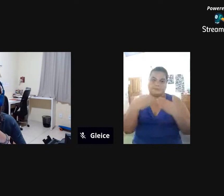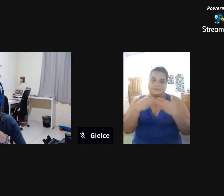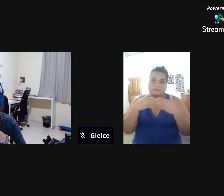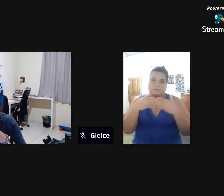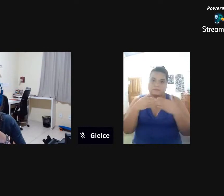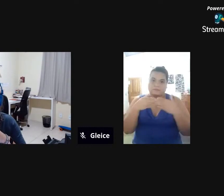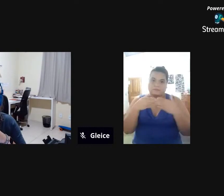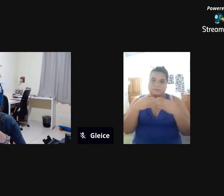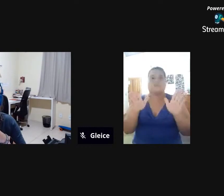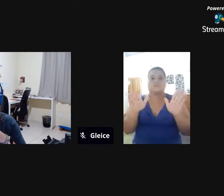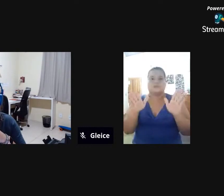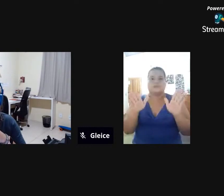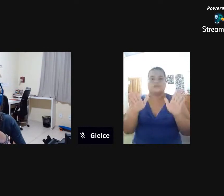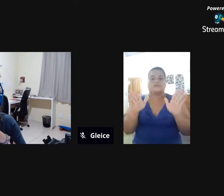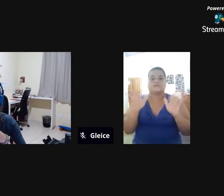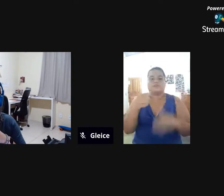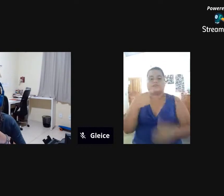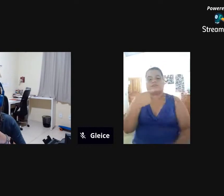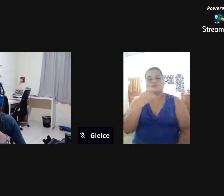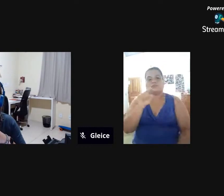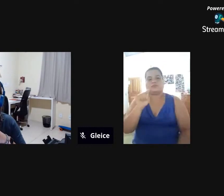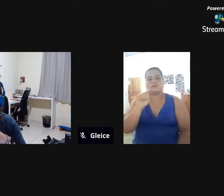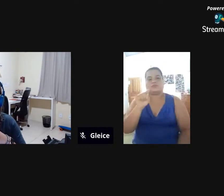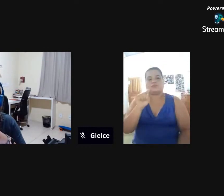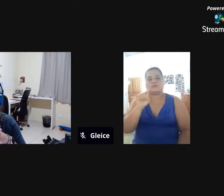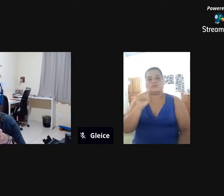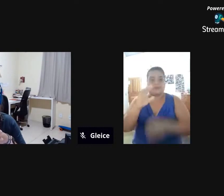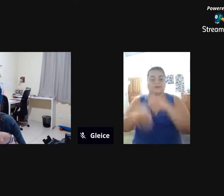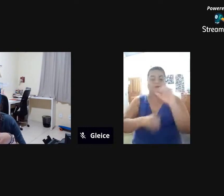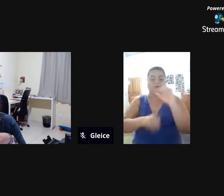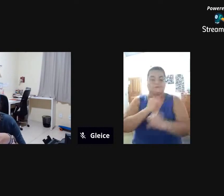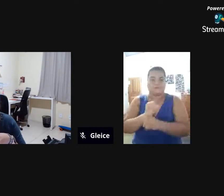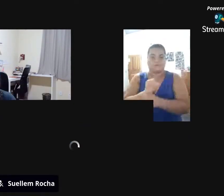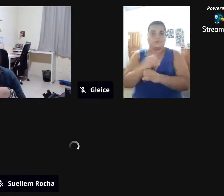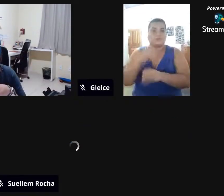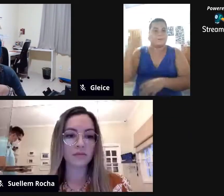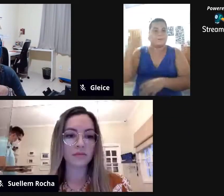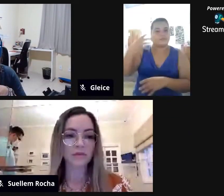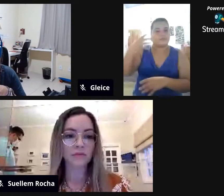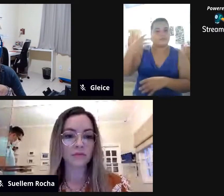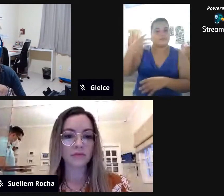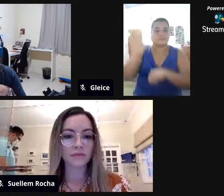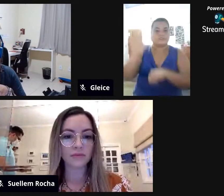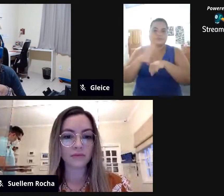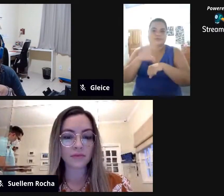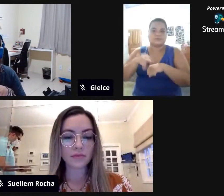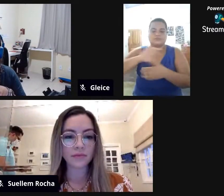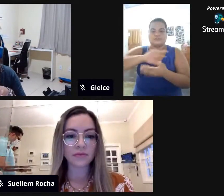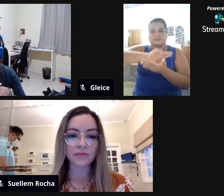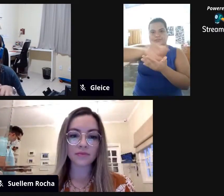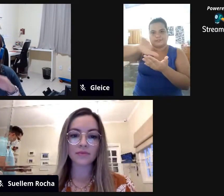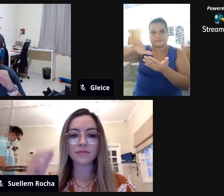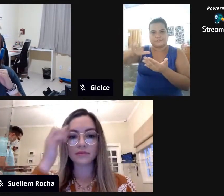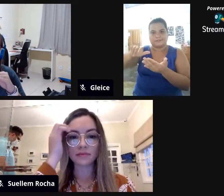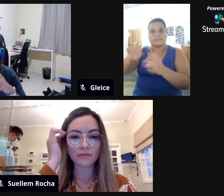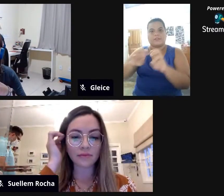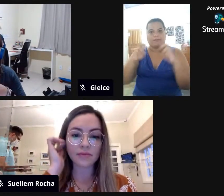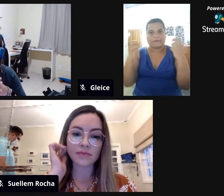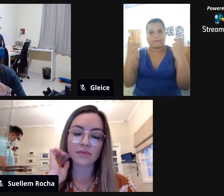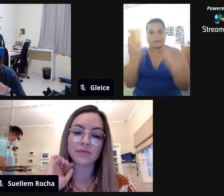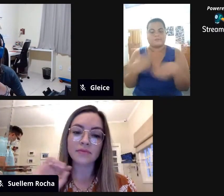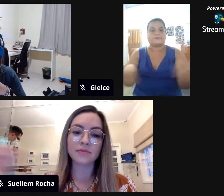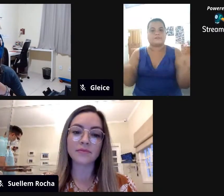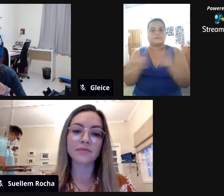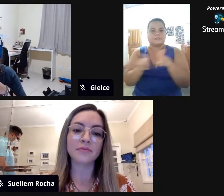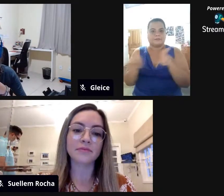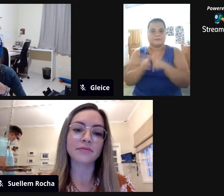Topics 2.0, ele vai ser totalmente online, com palestras, mini cursos e mesas redondas. Então, a gente depois vai